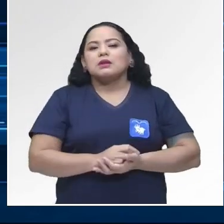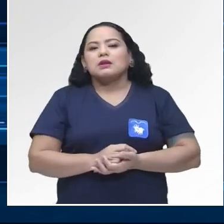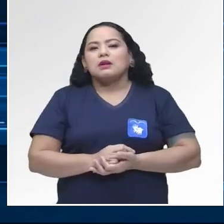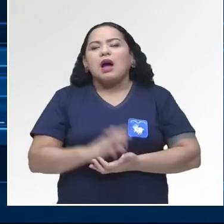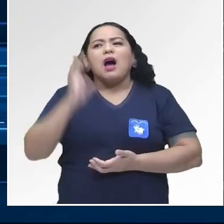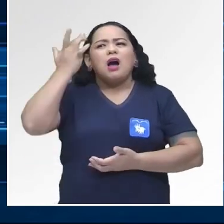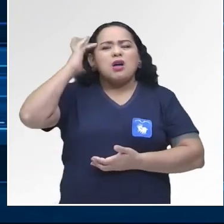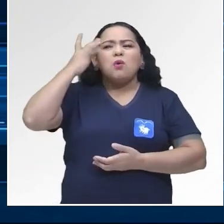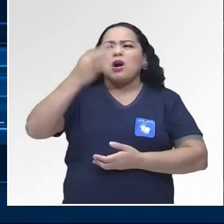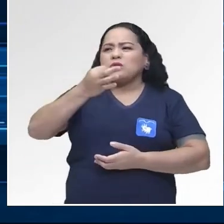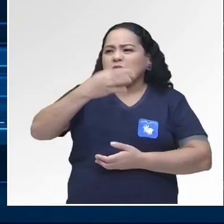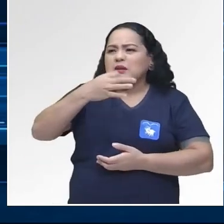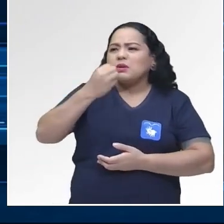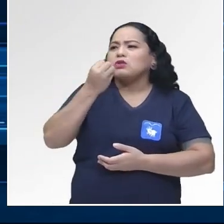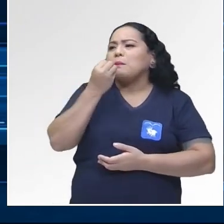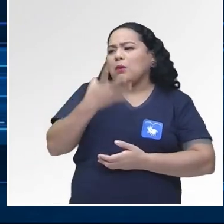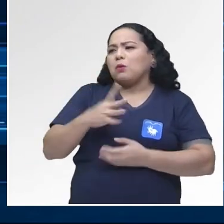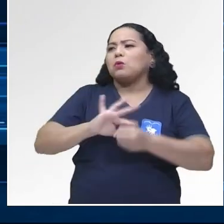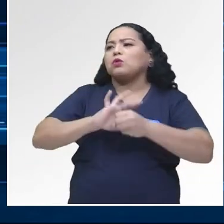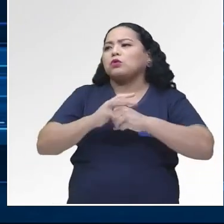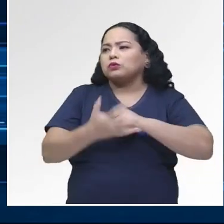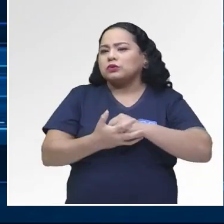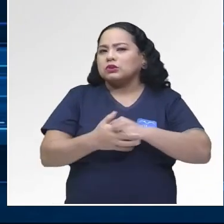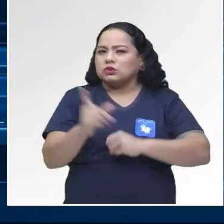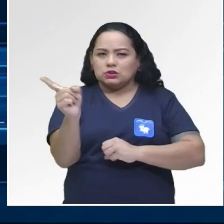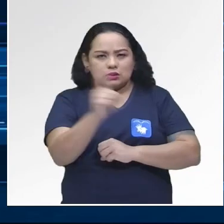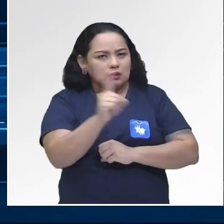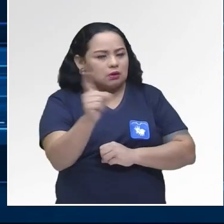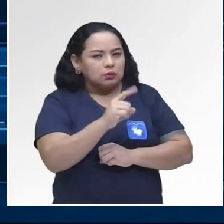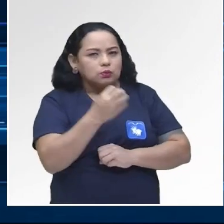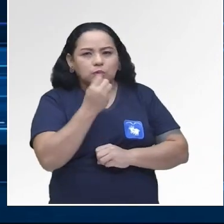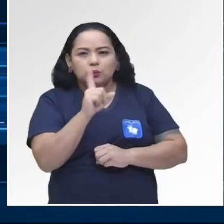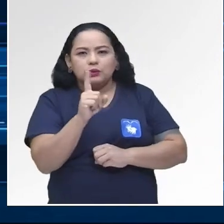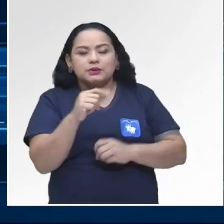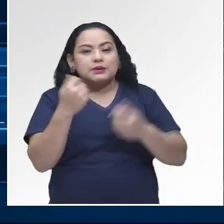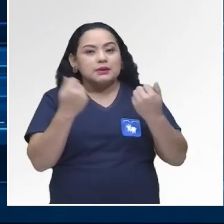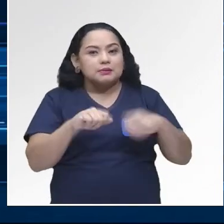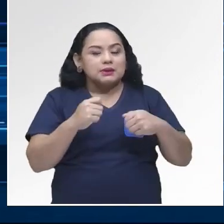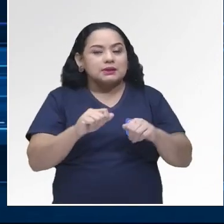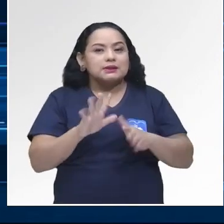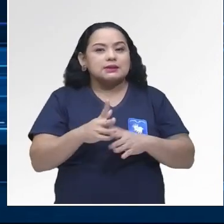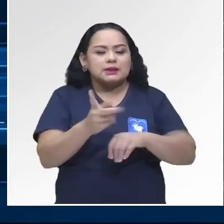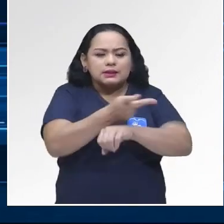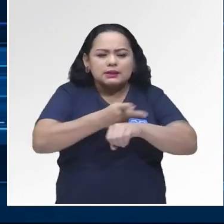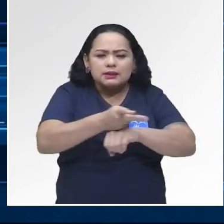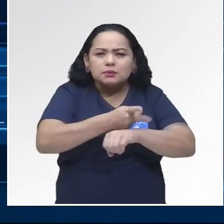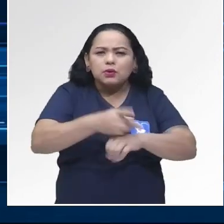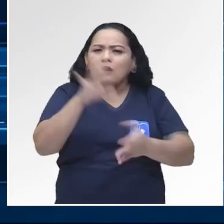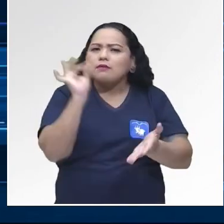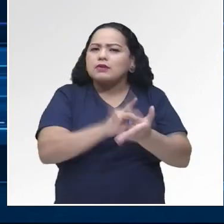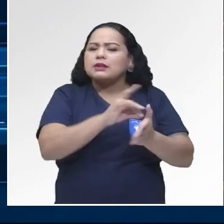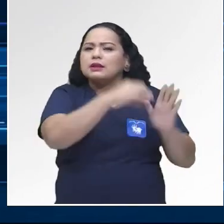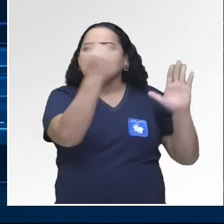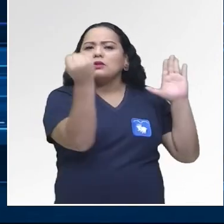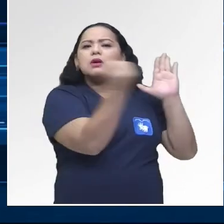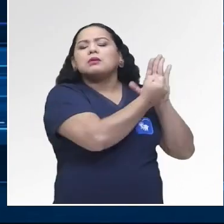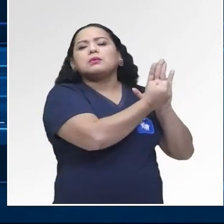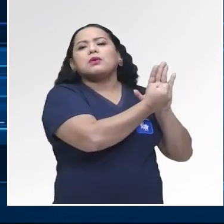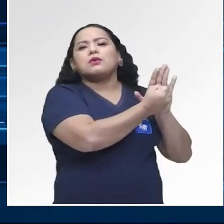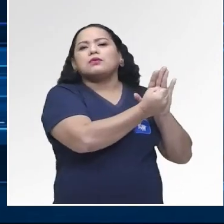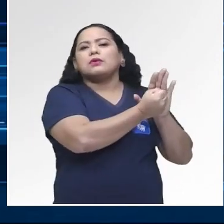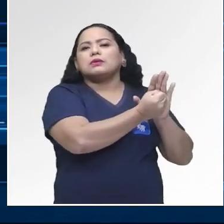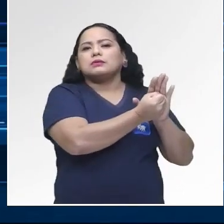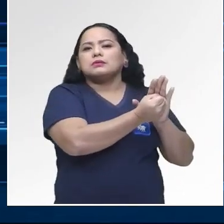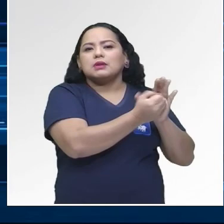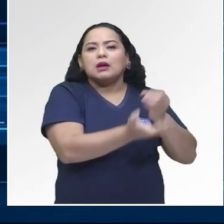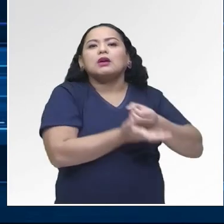que esse remédio é bom para a Covid. Não, ele tem que ser imparcial, ele tem que buscar aquilo que realmente vai resolver o